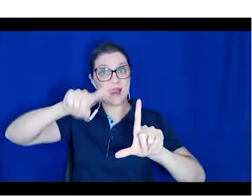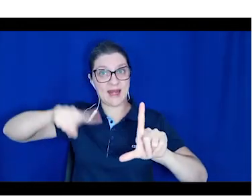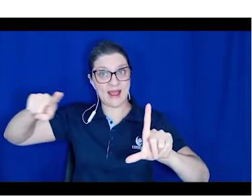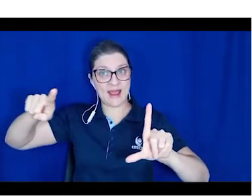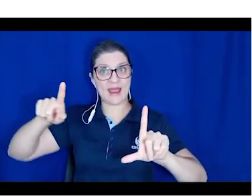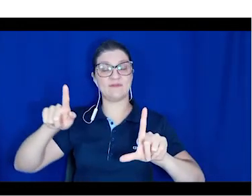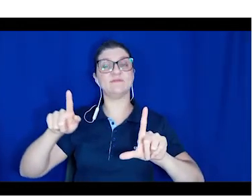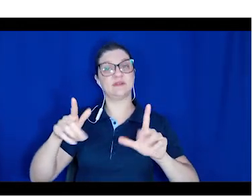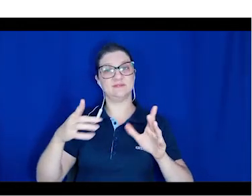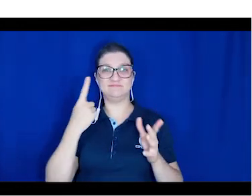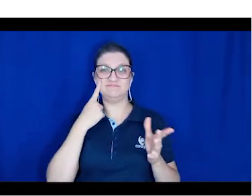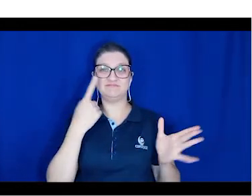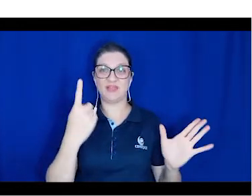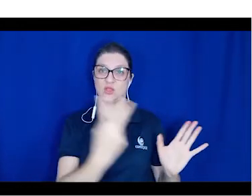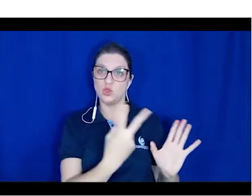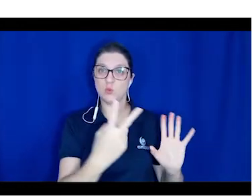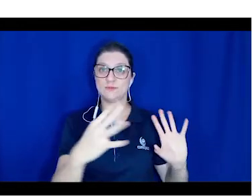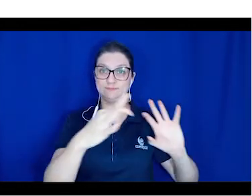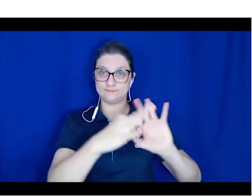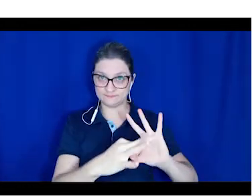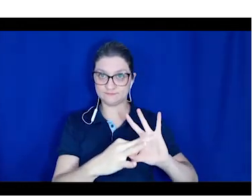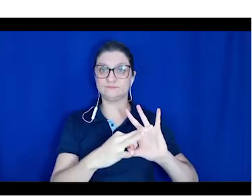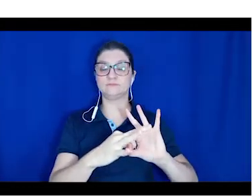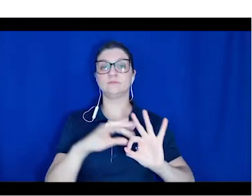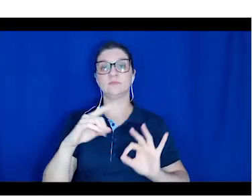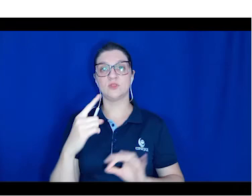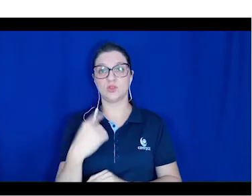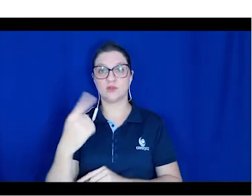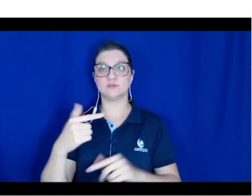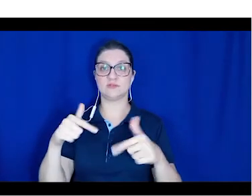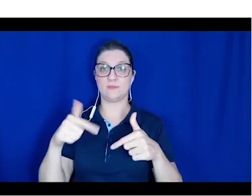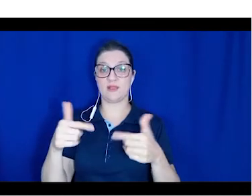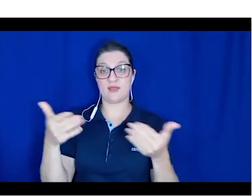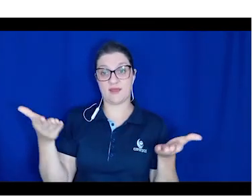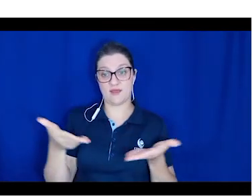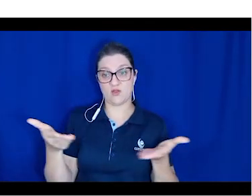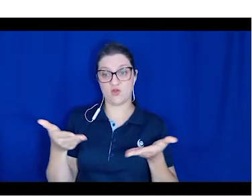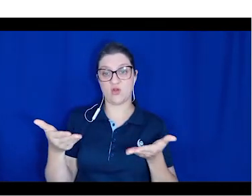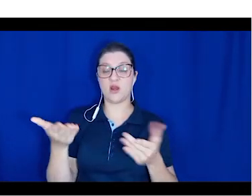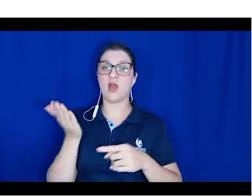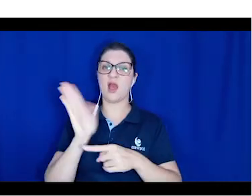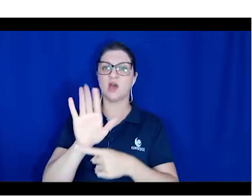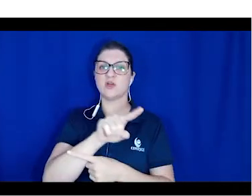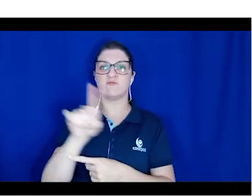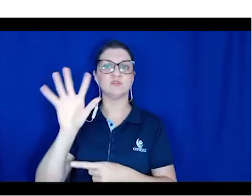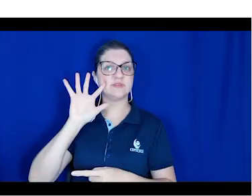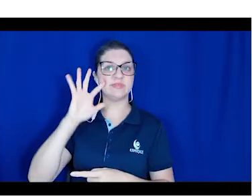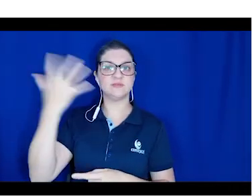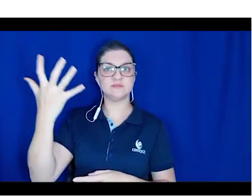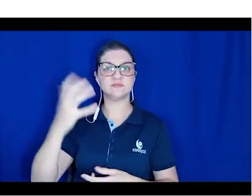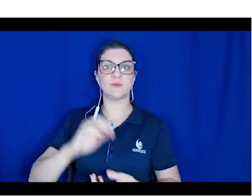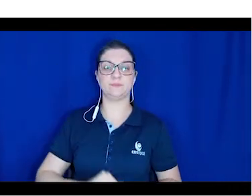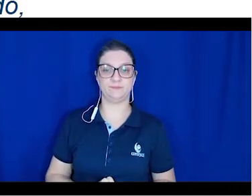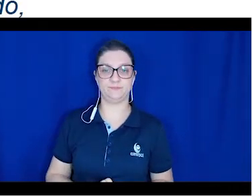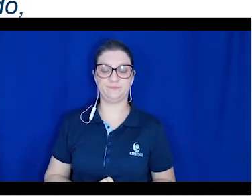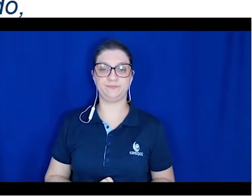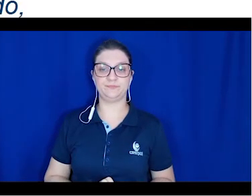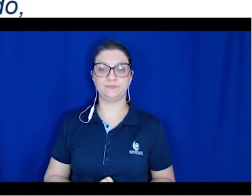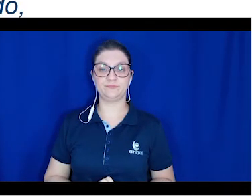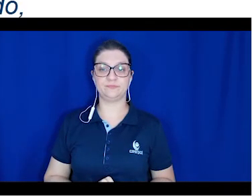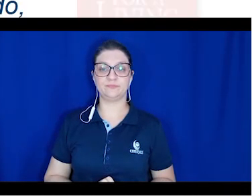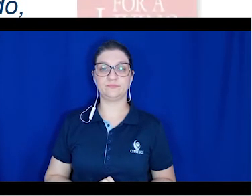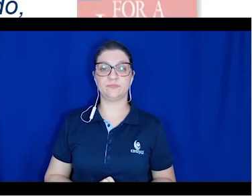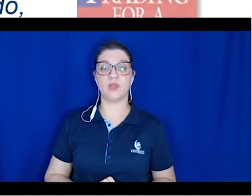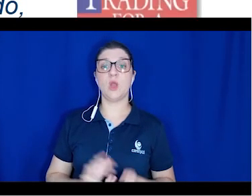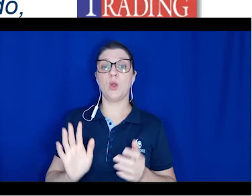Perceberam? Então, é um conjunto entre as duas. Isto que nós iremos ver aqui para ajudá-los na tomada de decisão. E, por